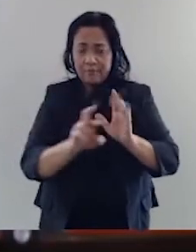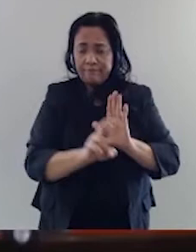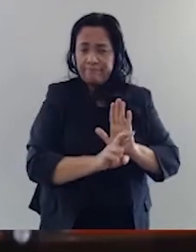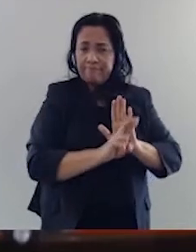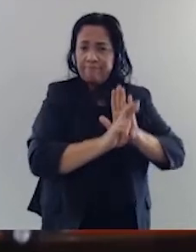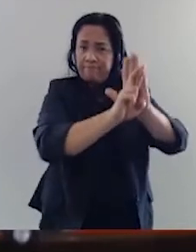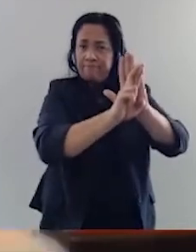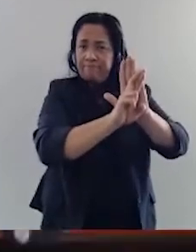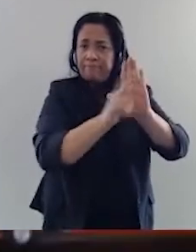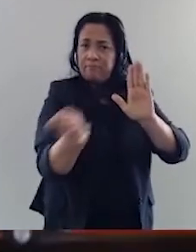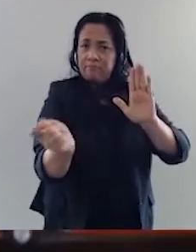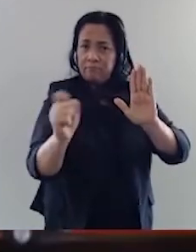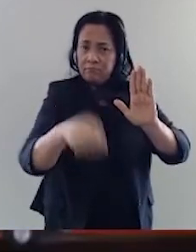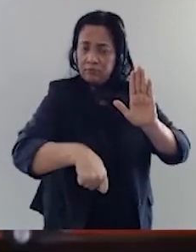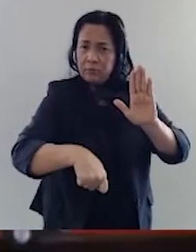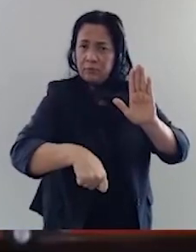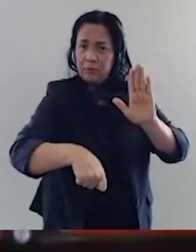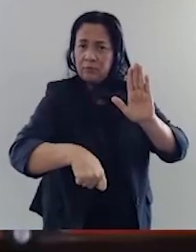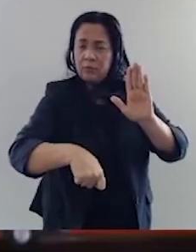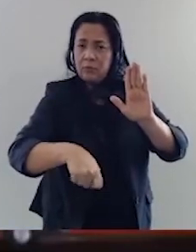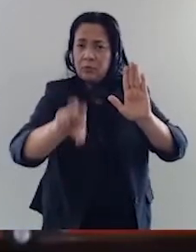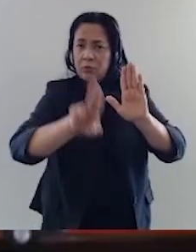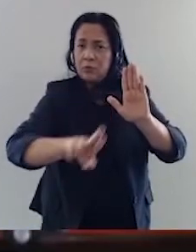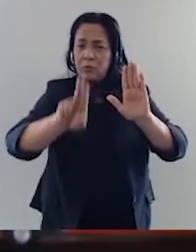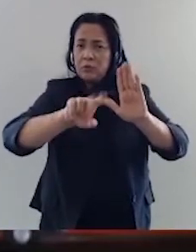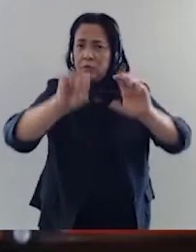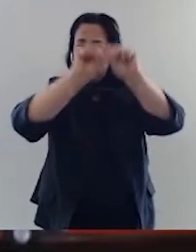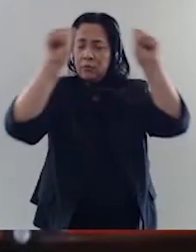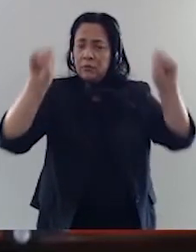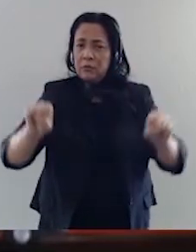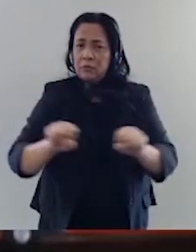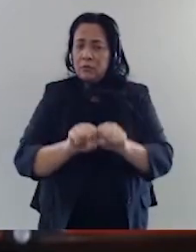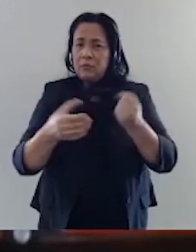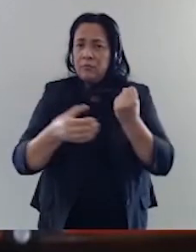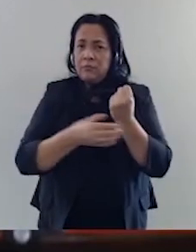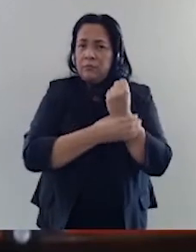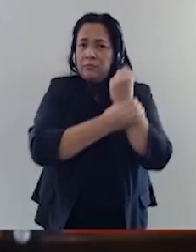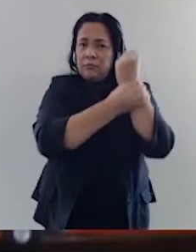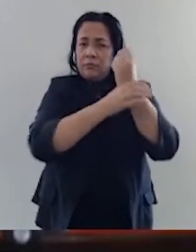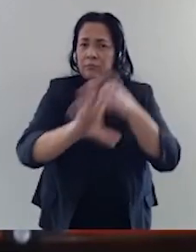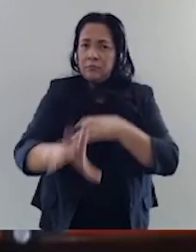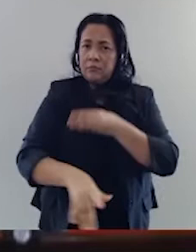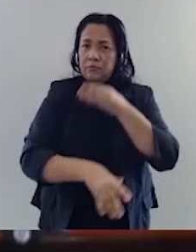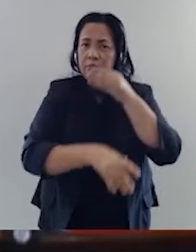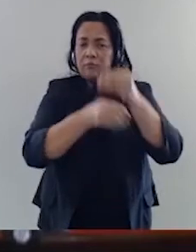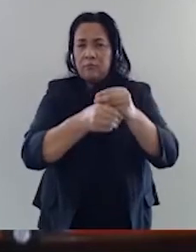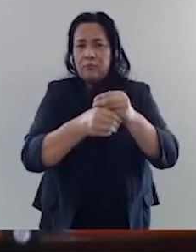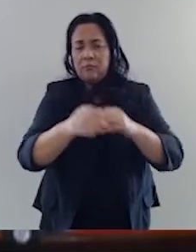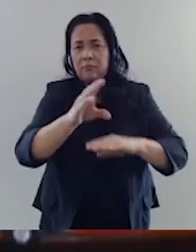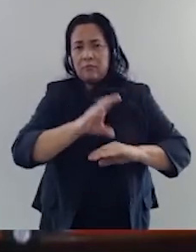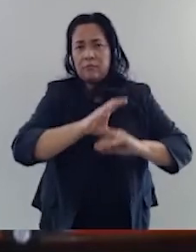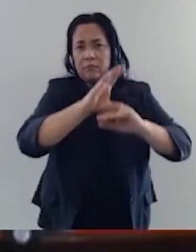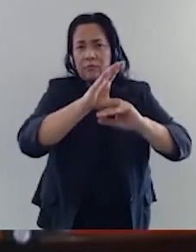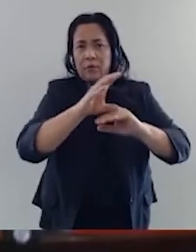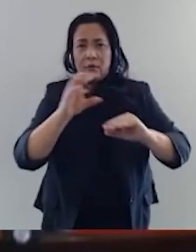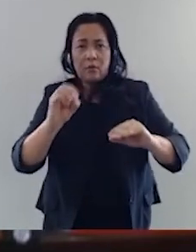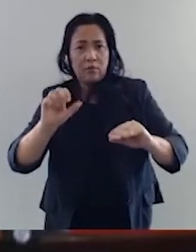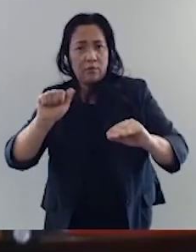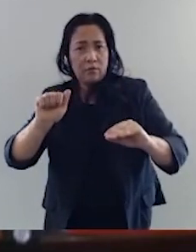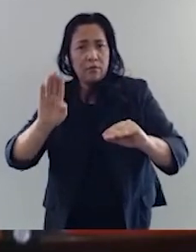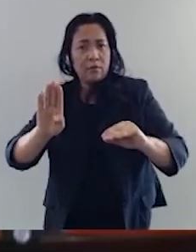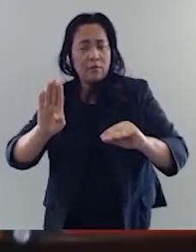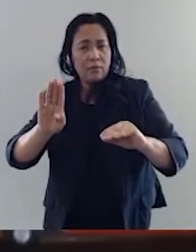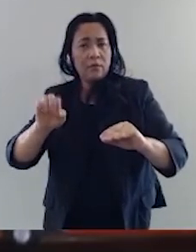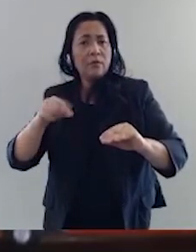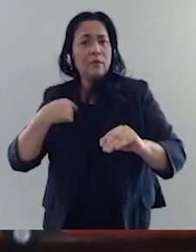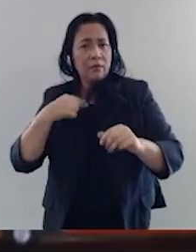representatividade que podem acionar o sistema para garantir e completar efetivamente a Constituição. E é o que a Ordem, por exemplo, tem